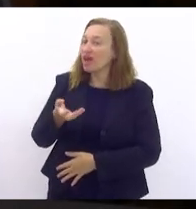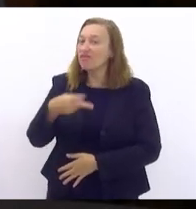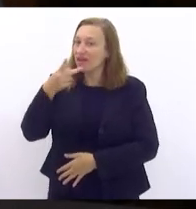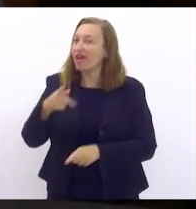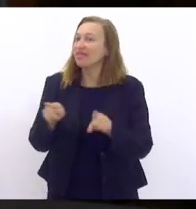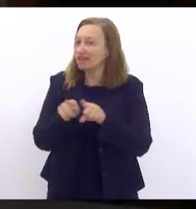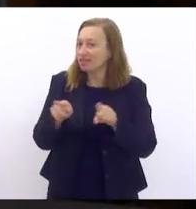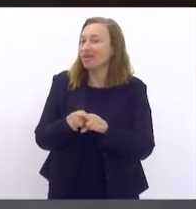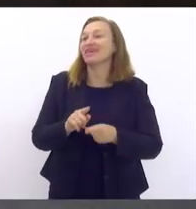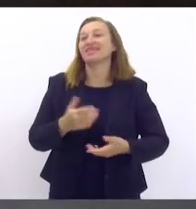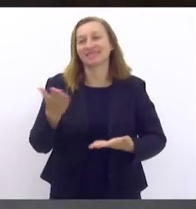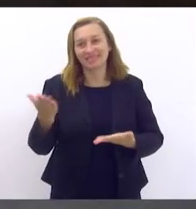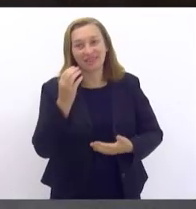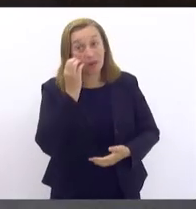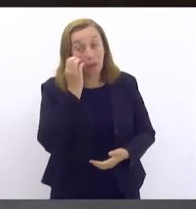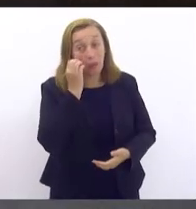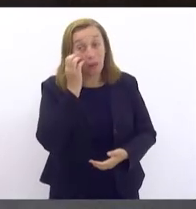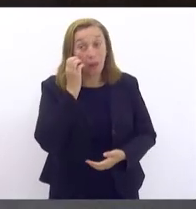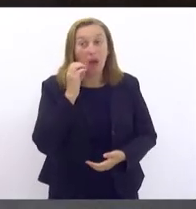passar palavra